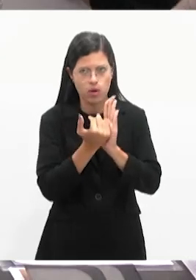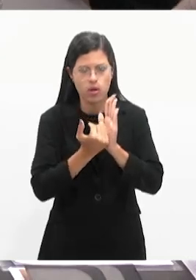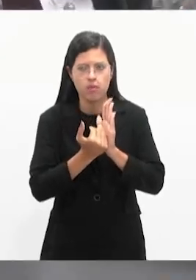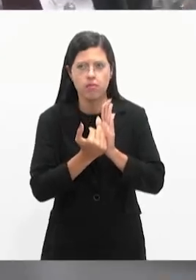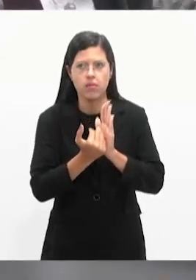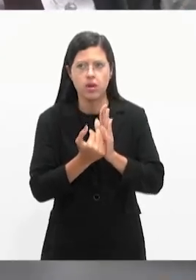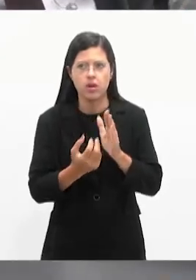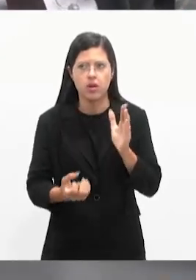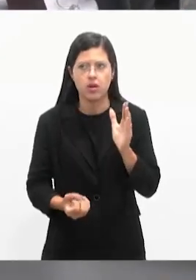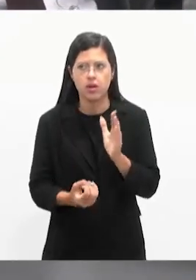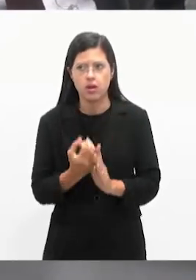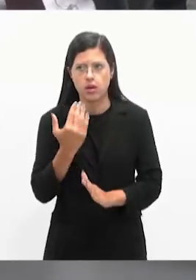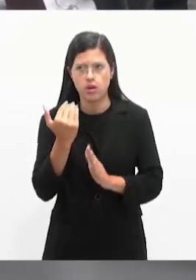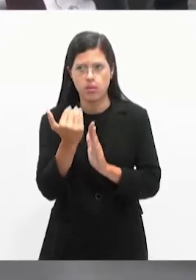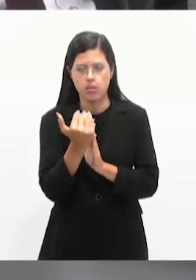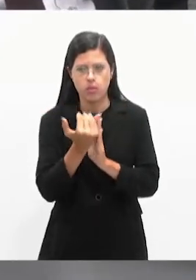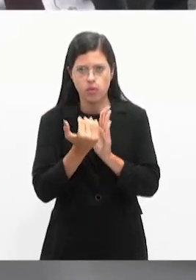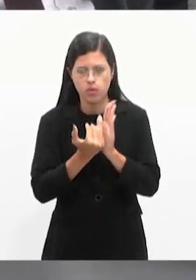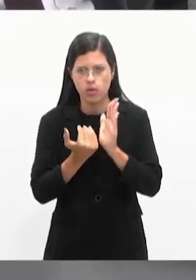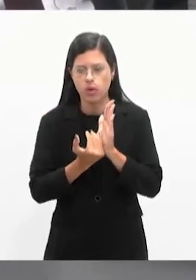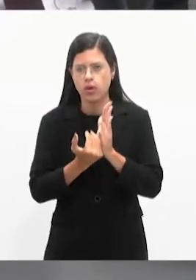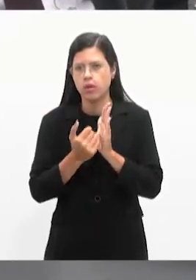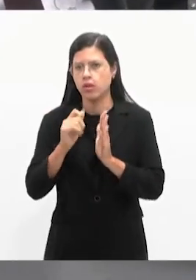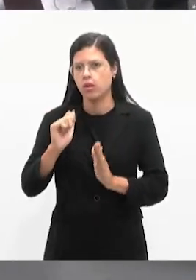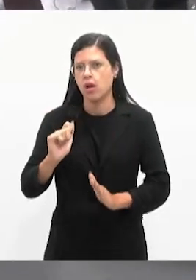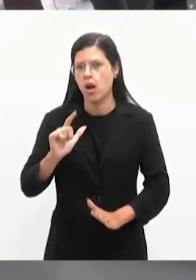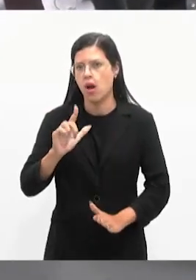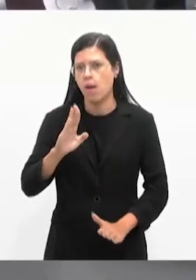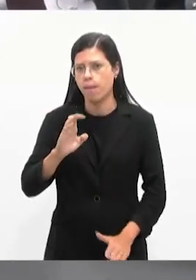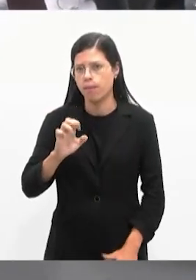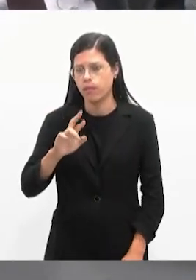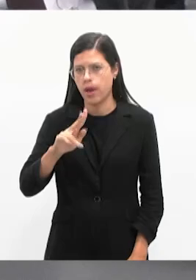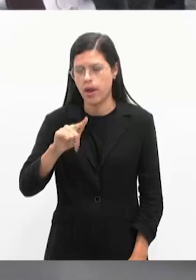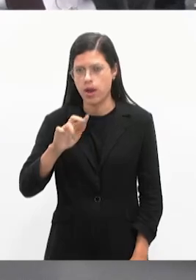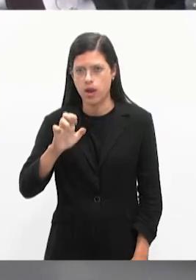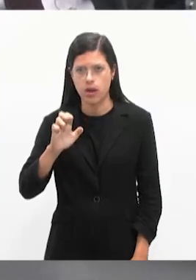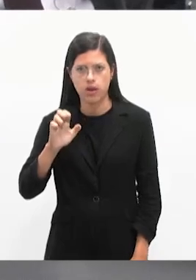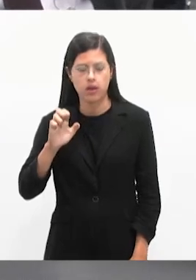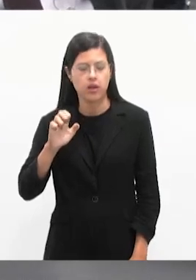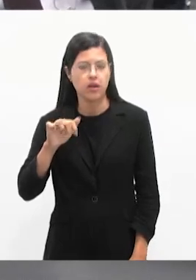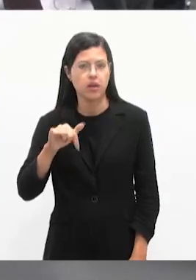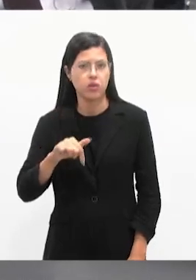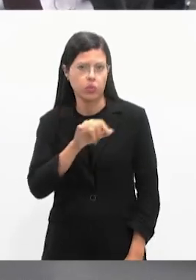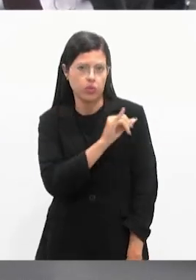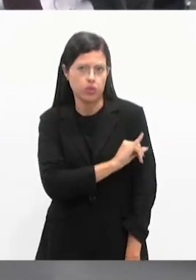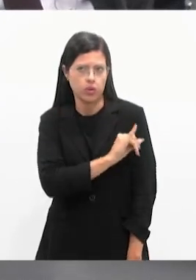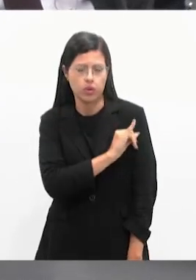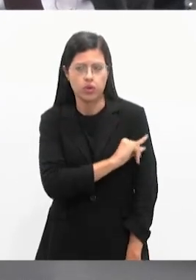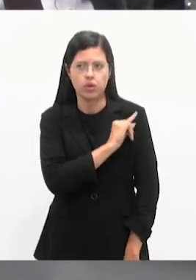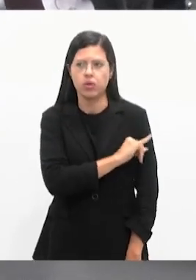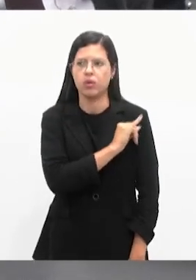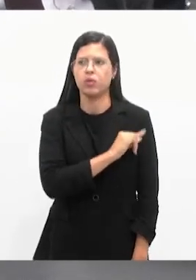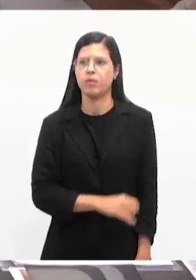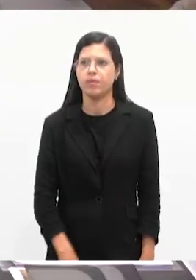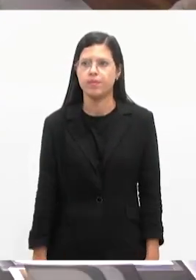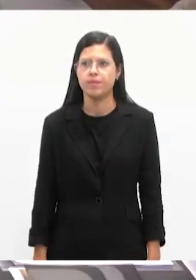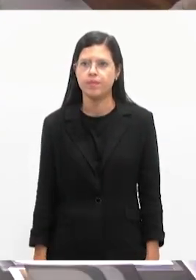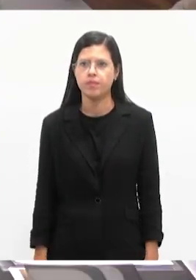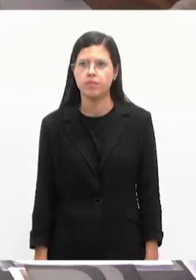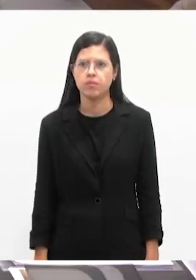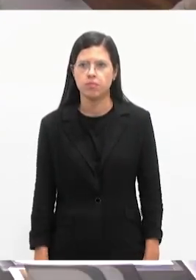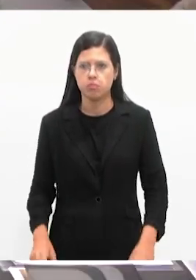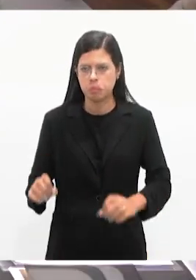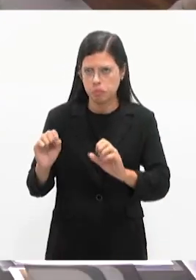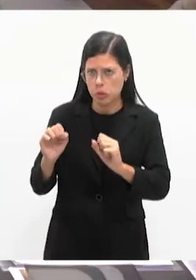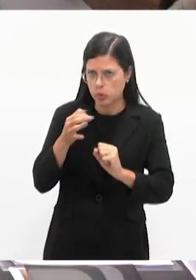Cria o programa albergue do seu gringo no âmbito do Estado do Rio de Janeiro. Essa é a primeira alteração da própria emenda. Posso sugerir? Pois